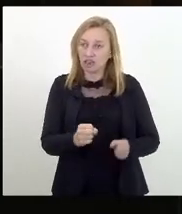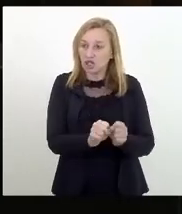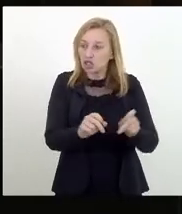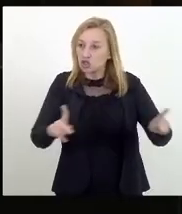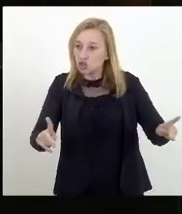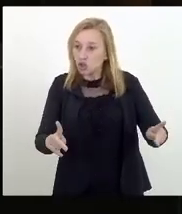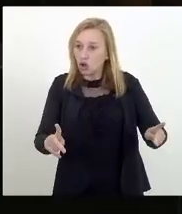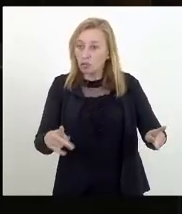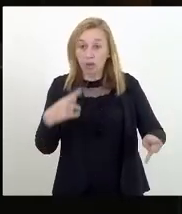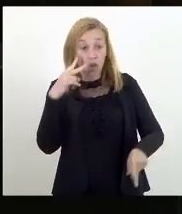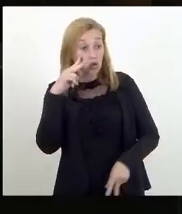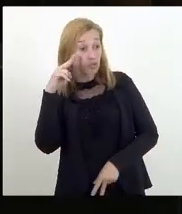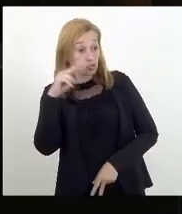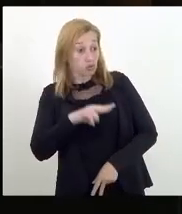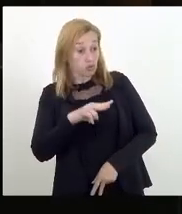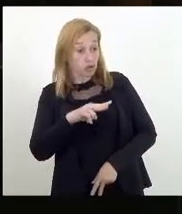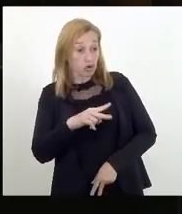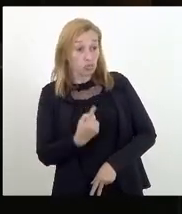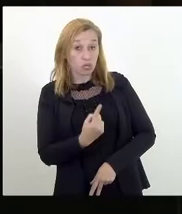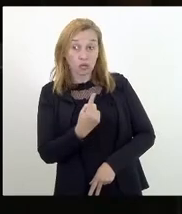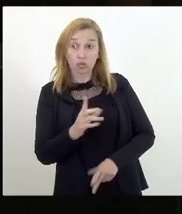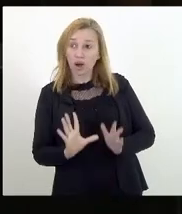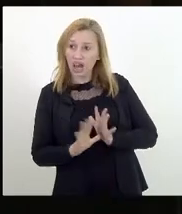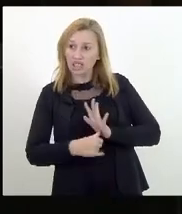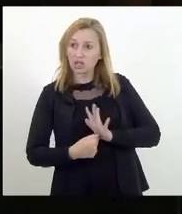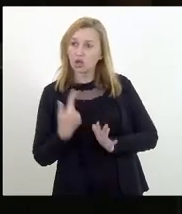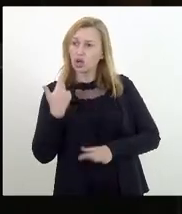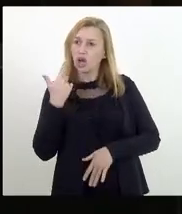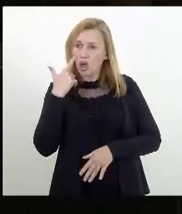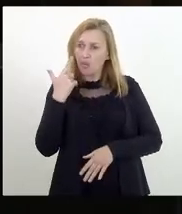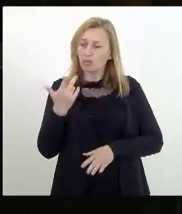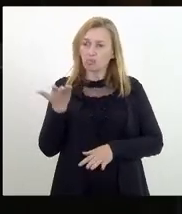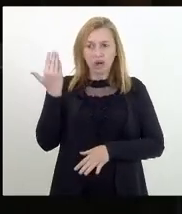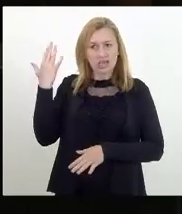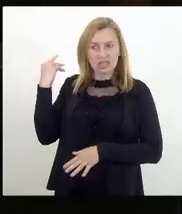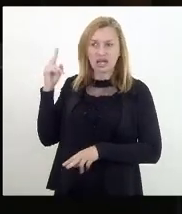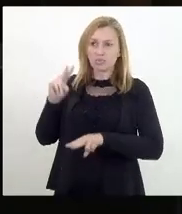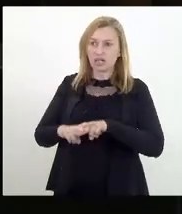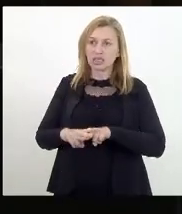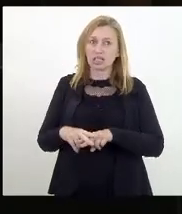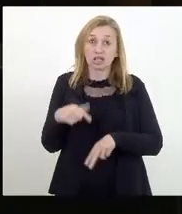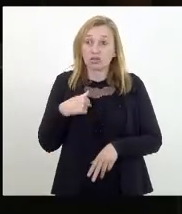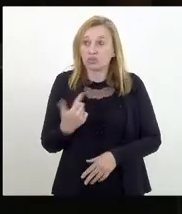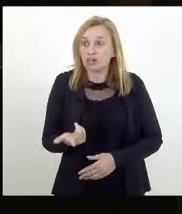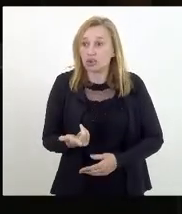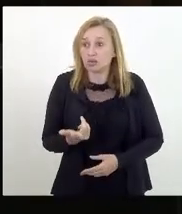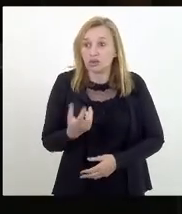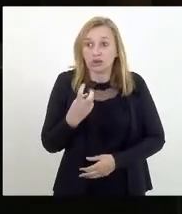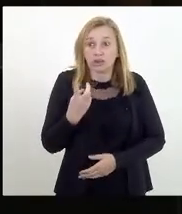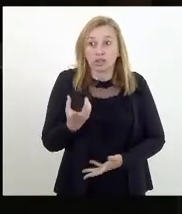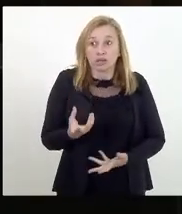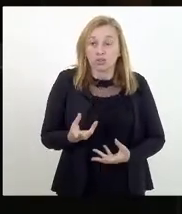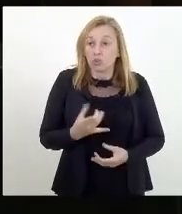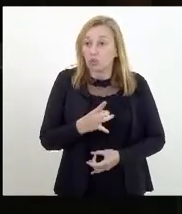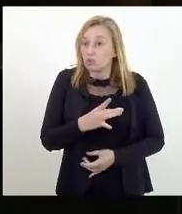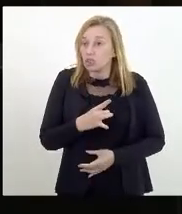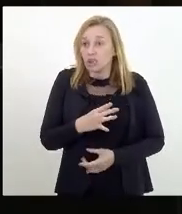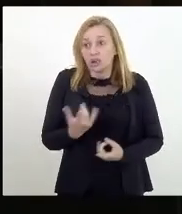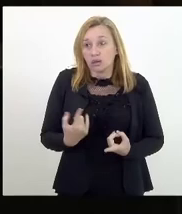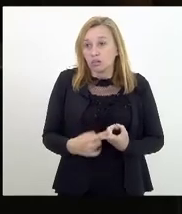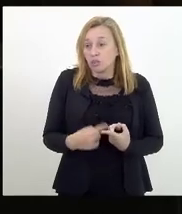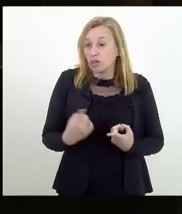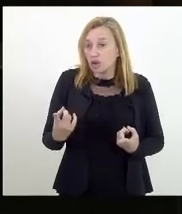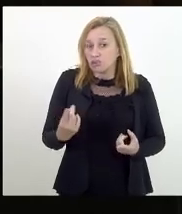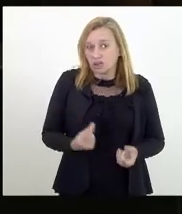infrator da lei que eu havia aprendido e a gente fica numa situação super delicada e é claro que você